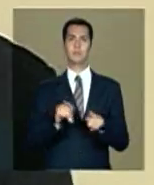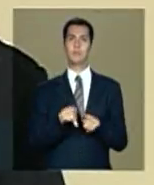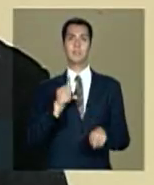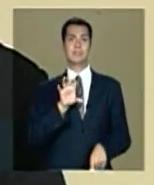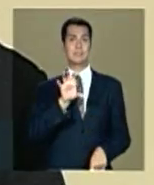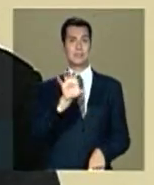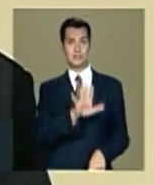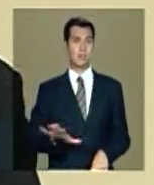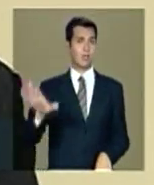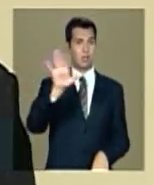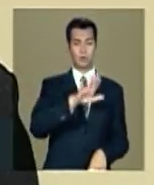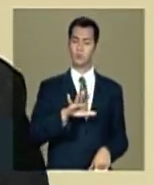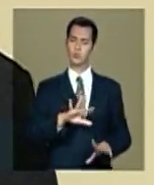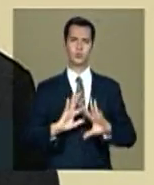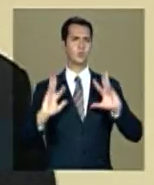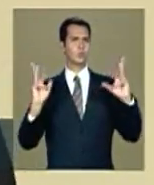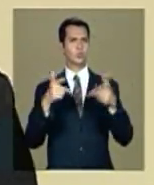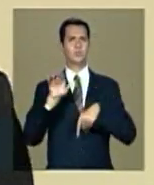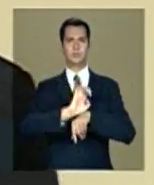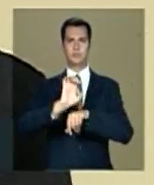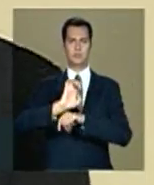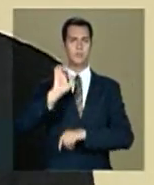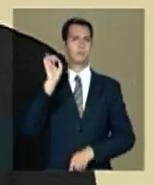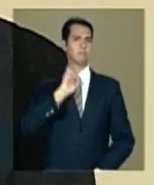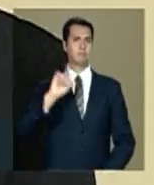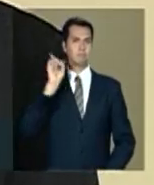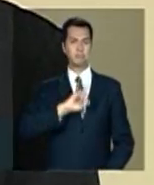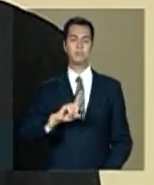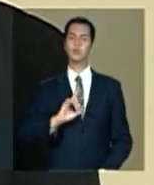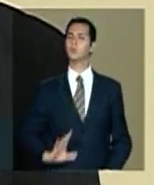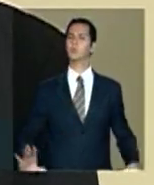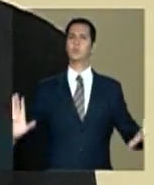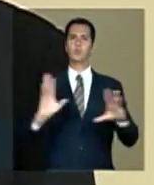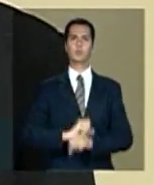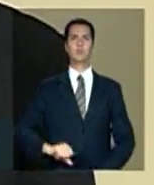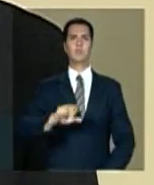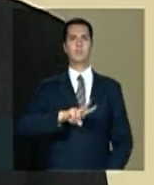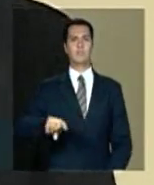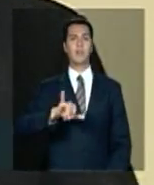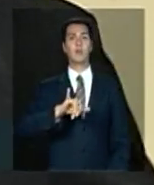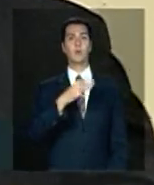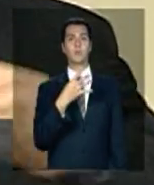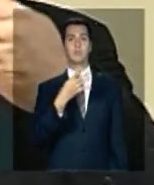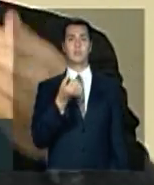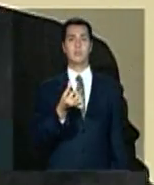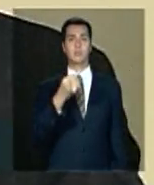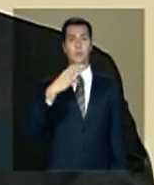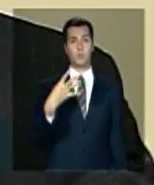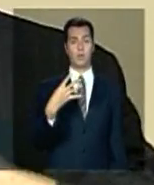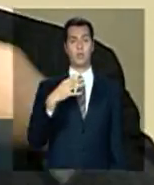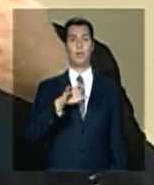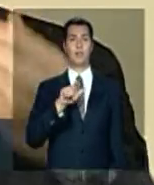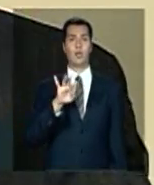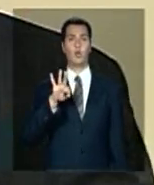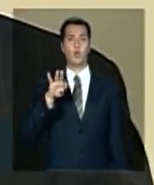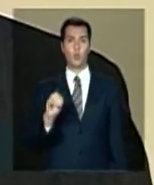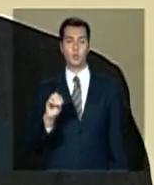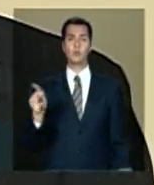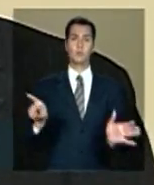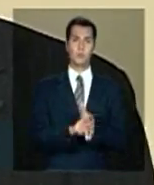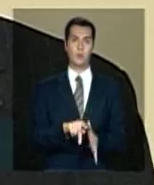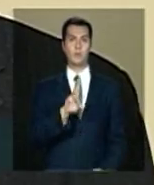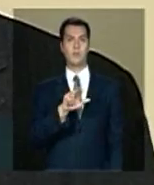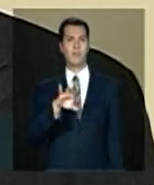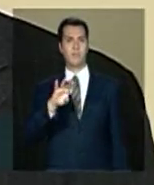centro isso vão significar mais 464 leitos qualificados no redes é mais